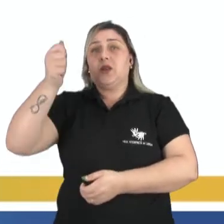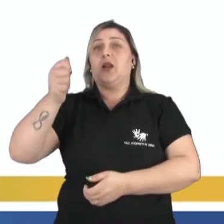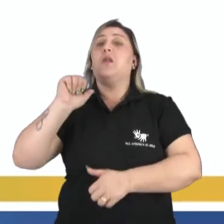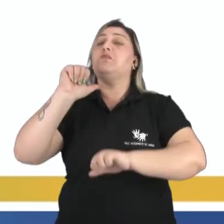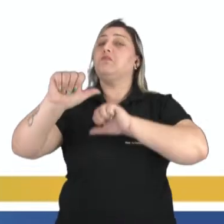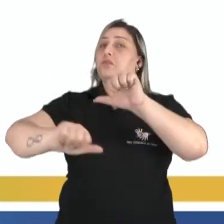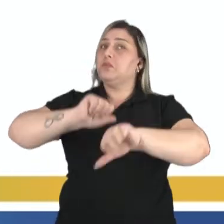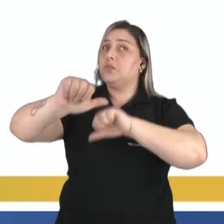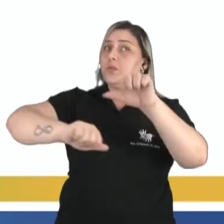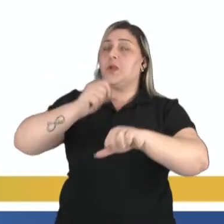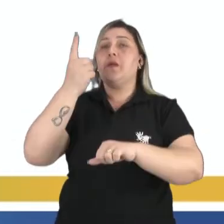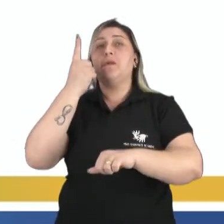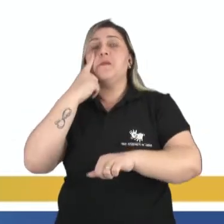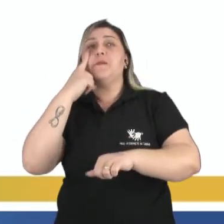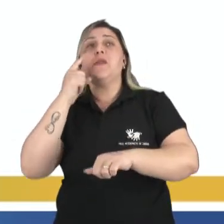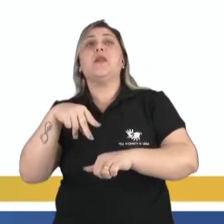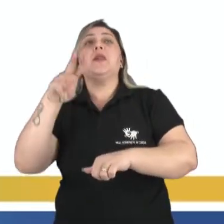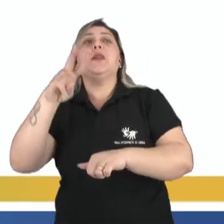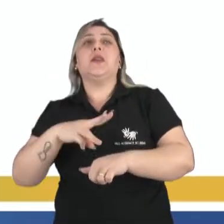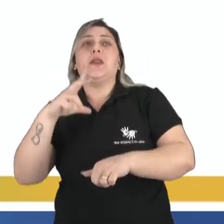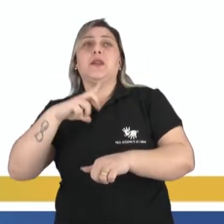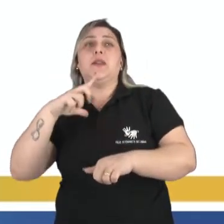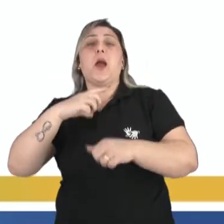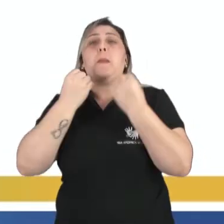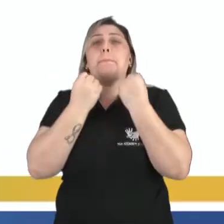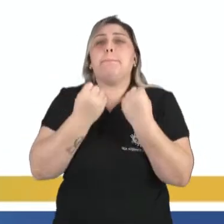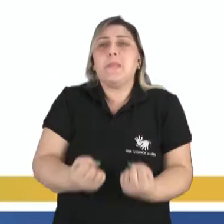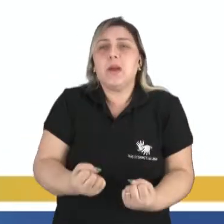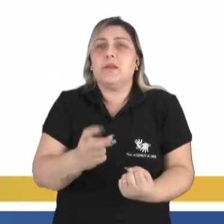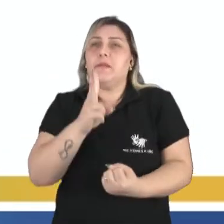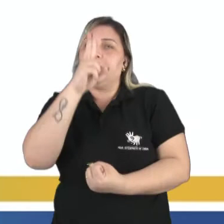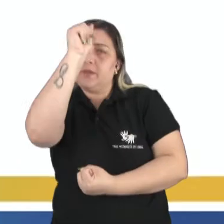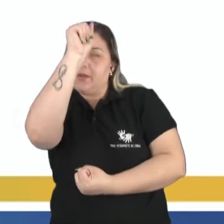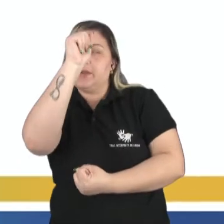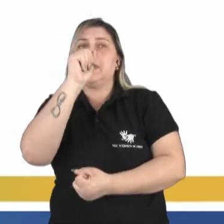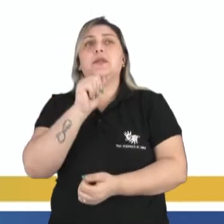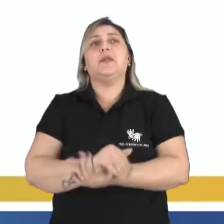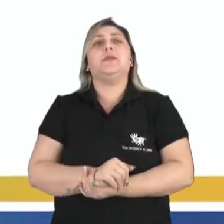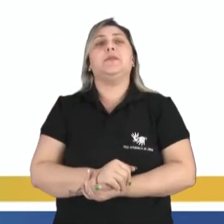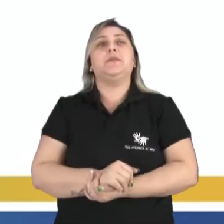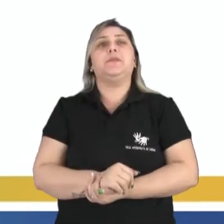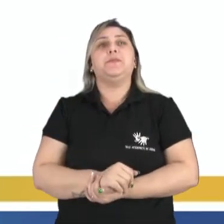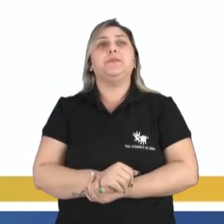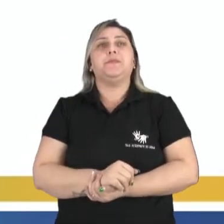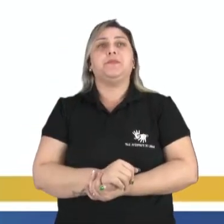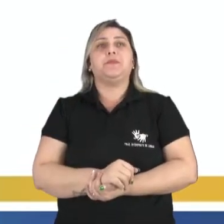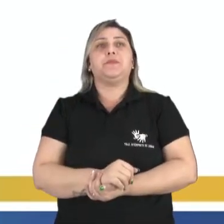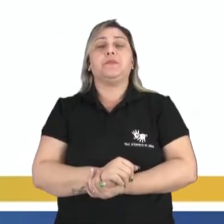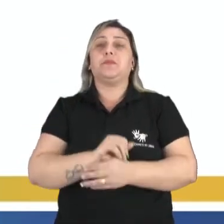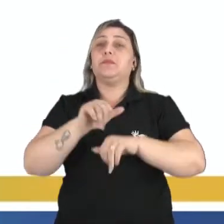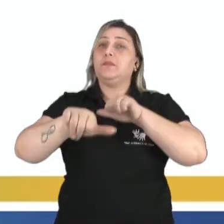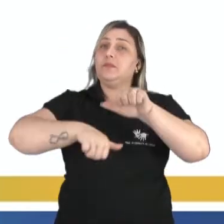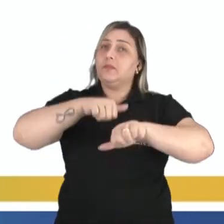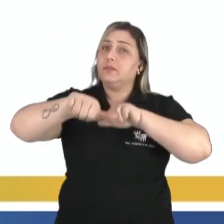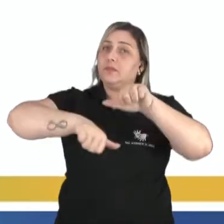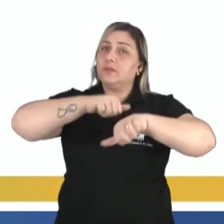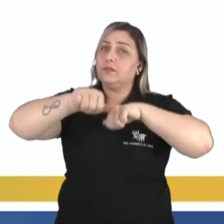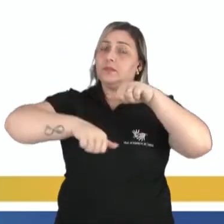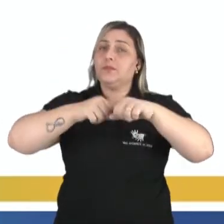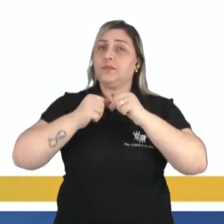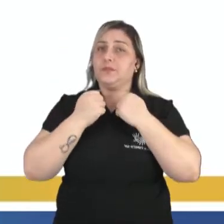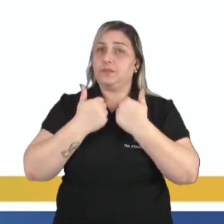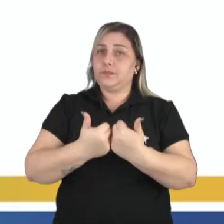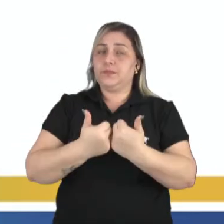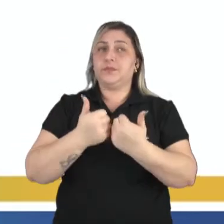variável, né? Porque a gente viu que quem age aqui é quem? O peso, né? A força peso, devido à gravidade. Então ela vai variando, né?